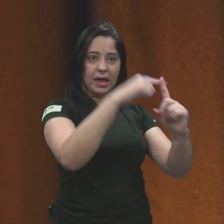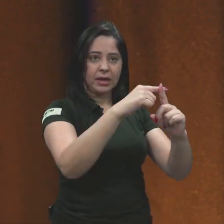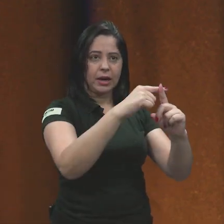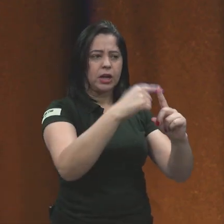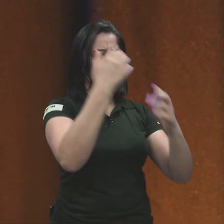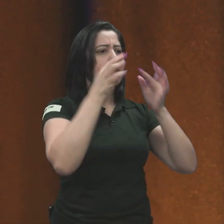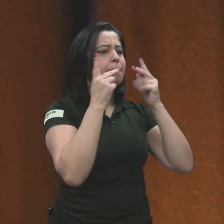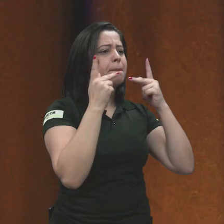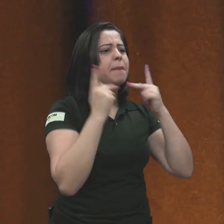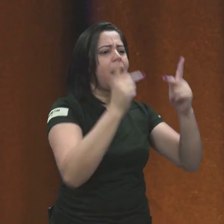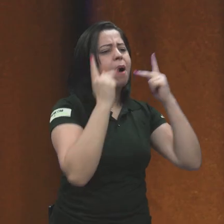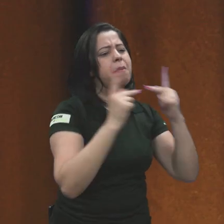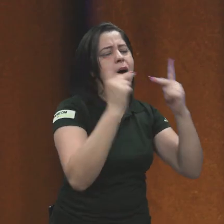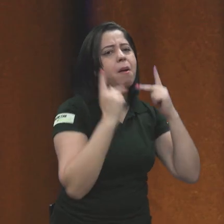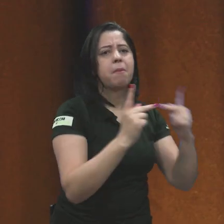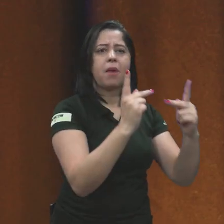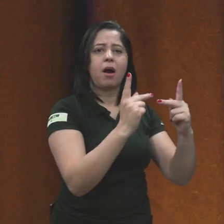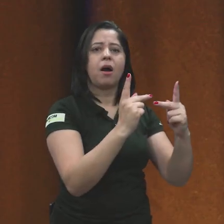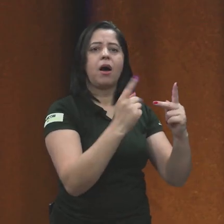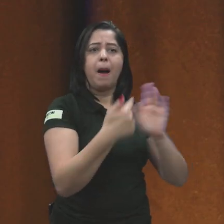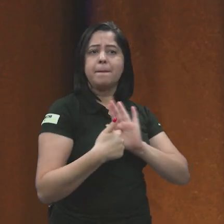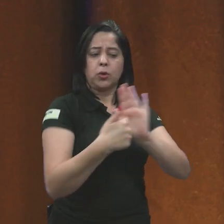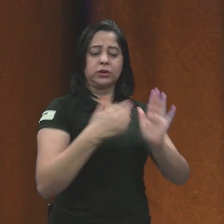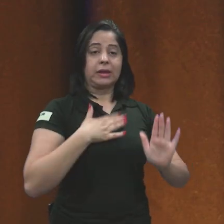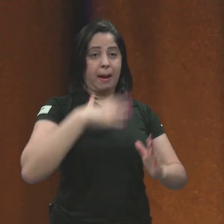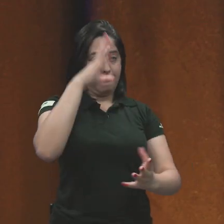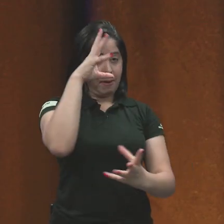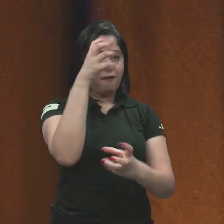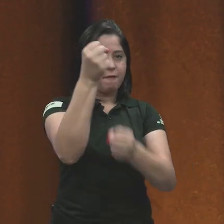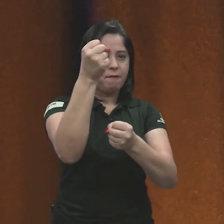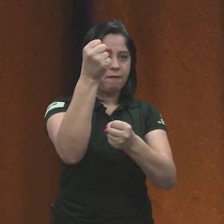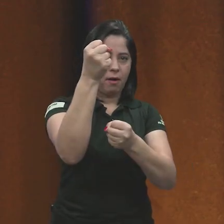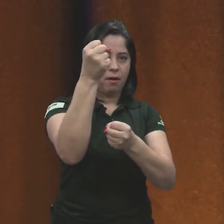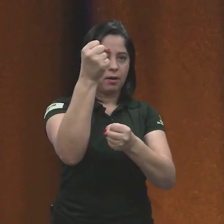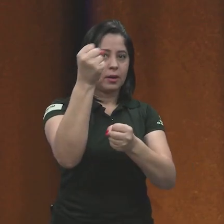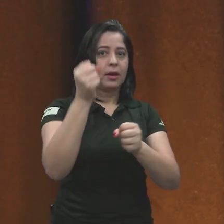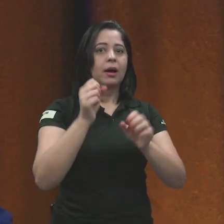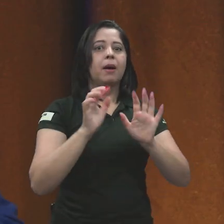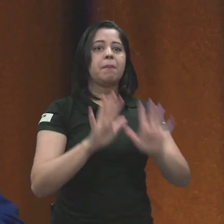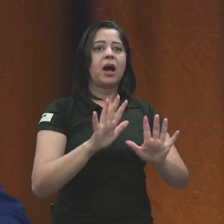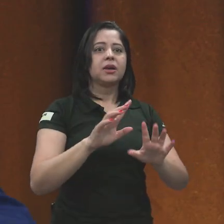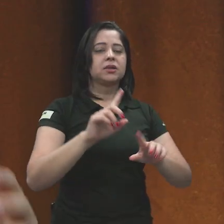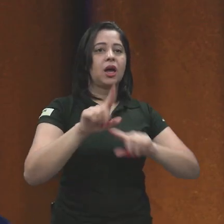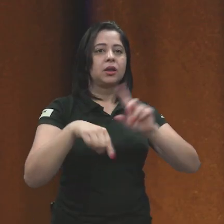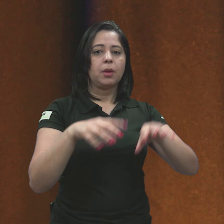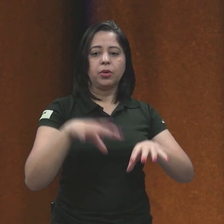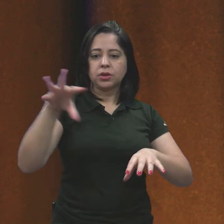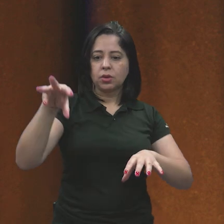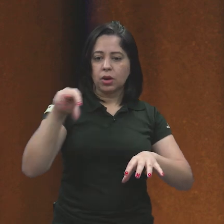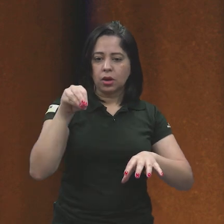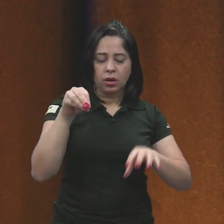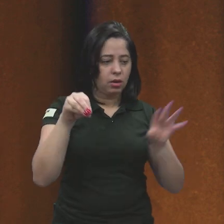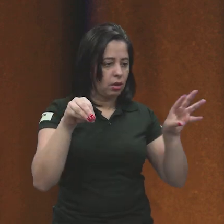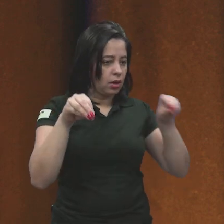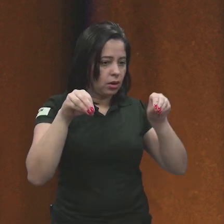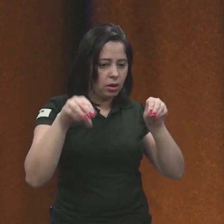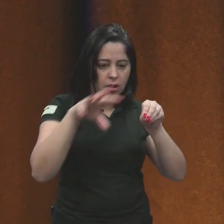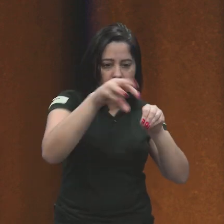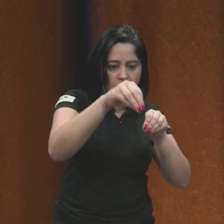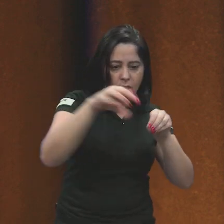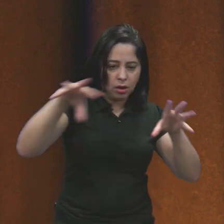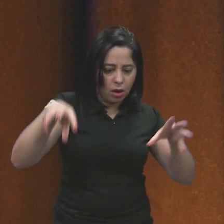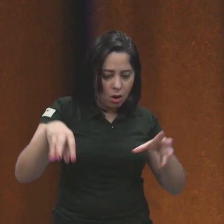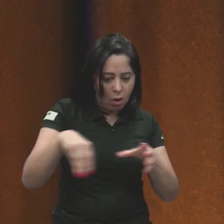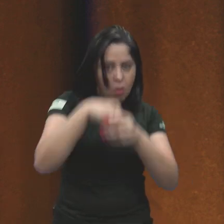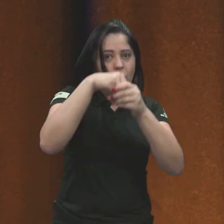da minha experiência de vida, falando da minha fé, né, para as pessoas. E aí tudo isso foi se somando, né? Até então